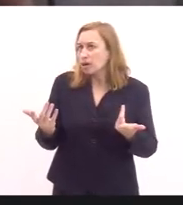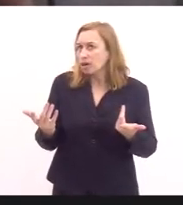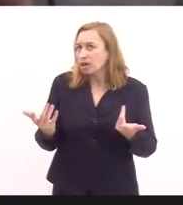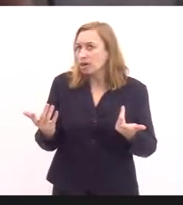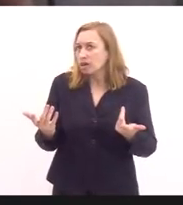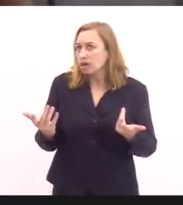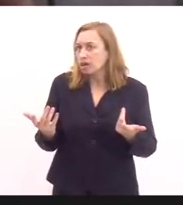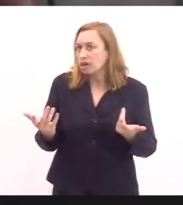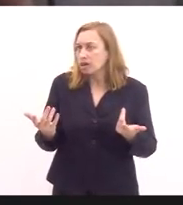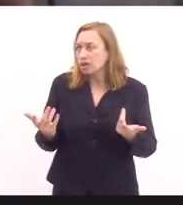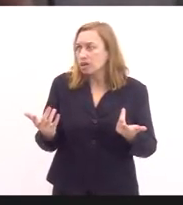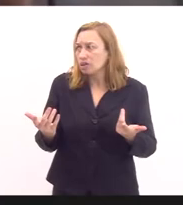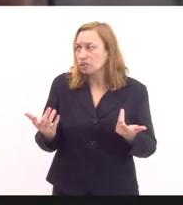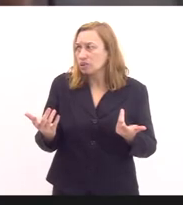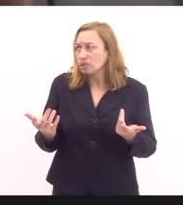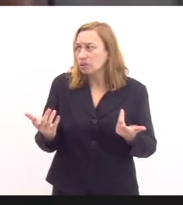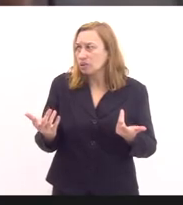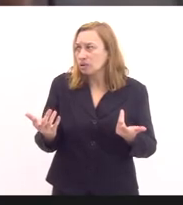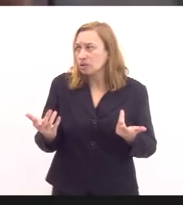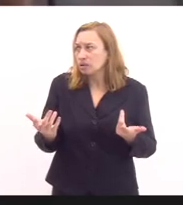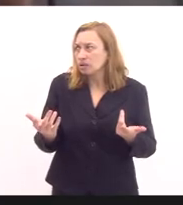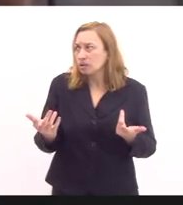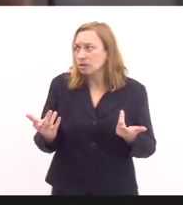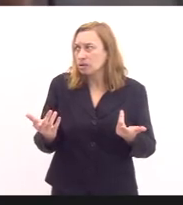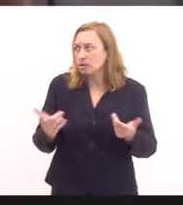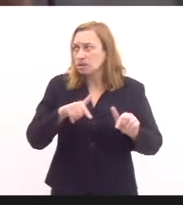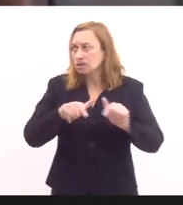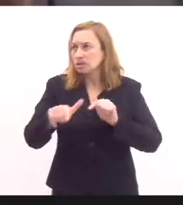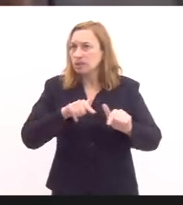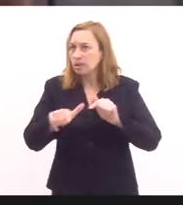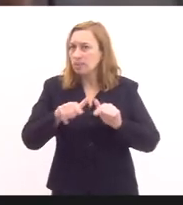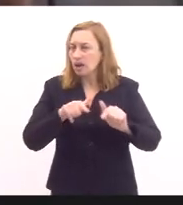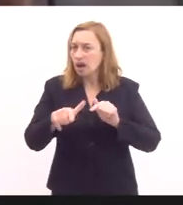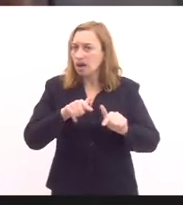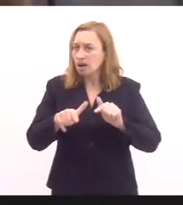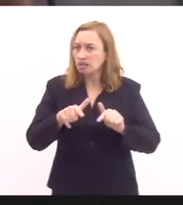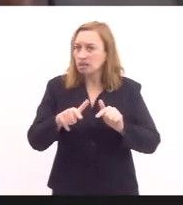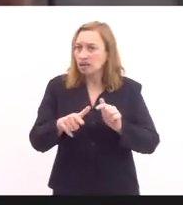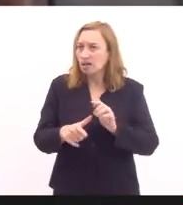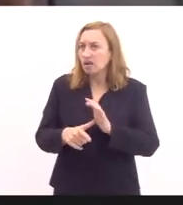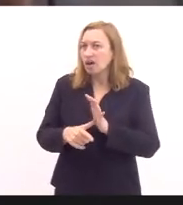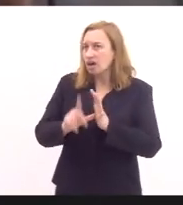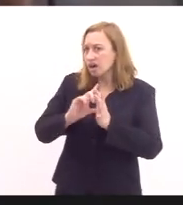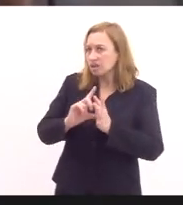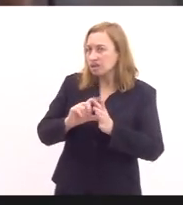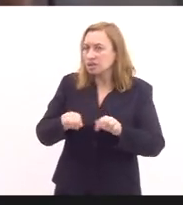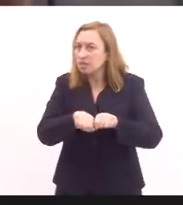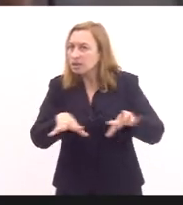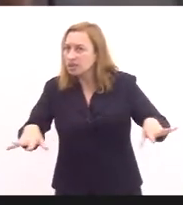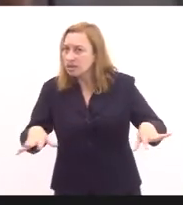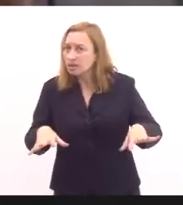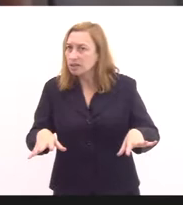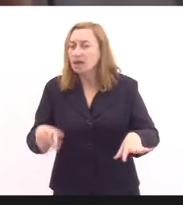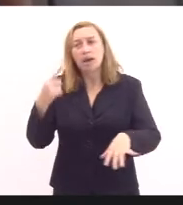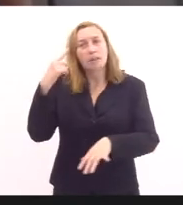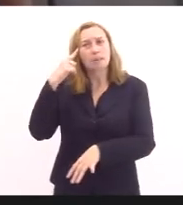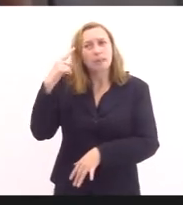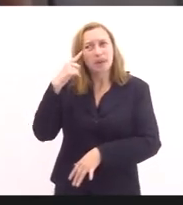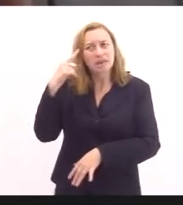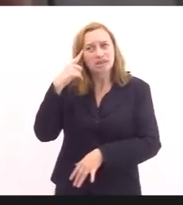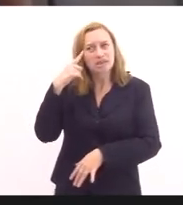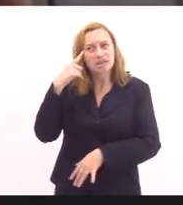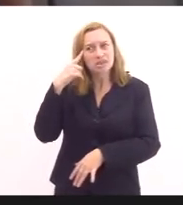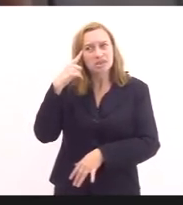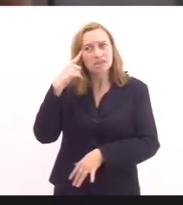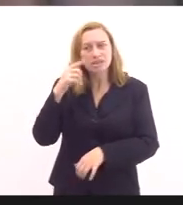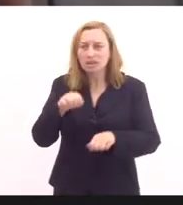penso que durante isso e esse serviço precário já estava antes da academia Agora pensa em um cenário de pandemia